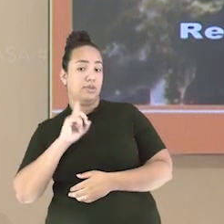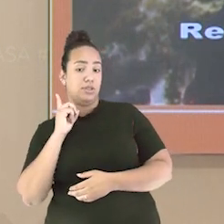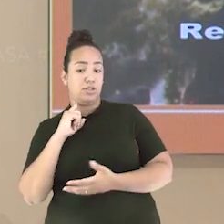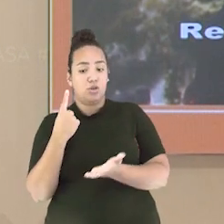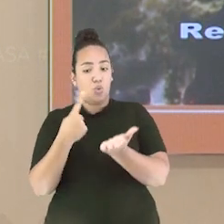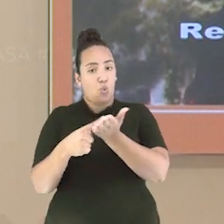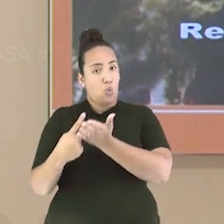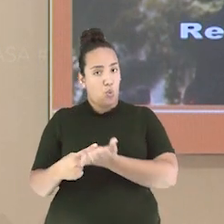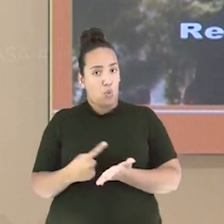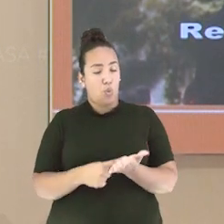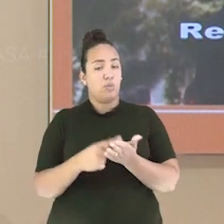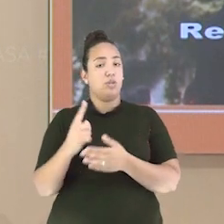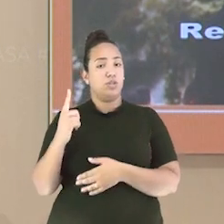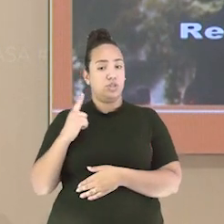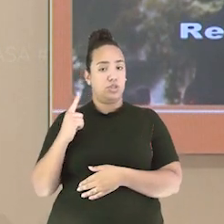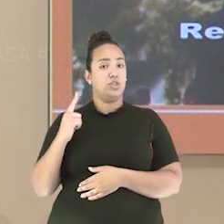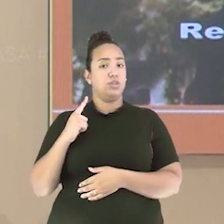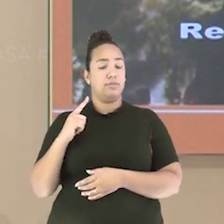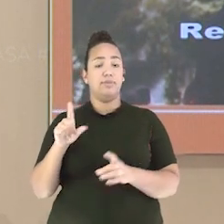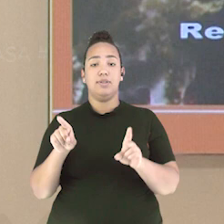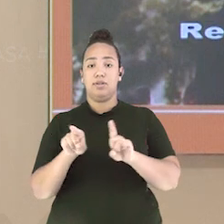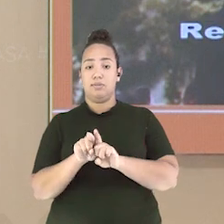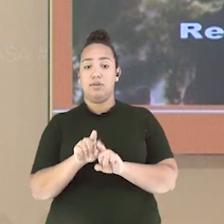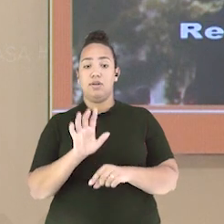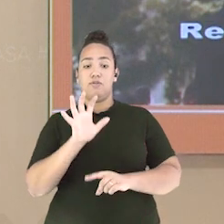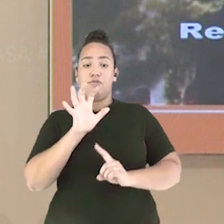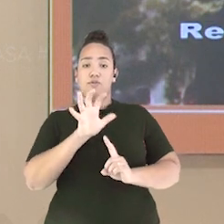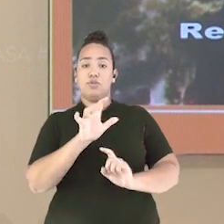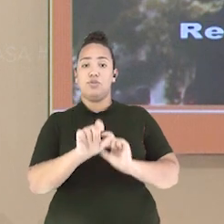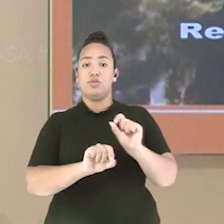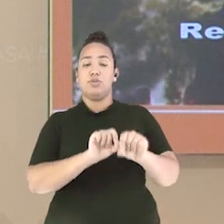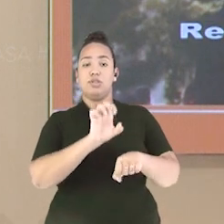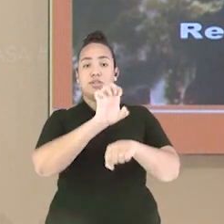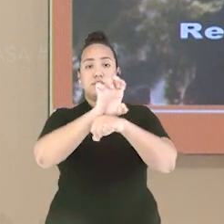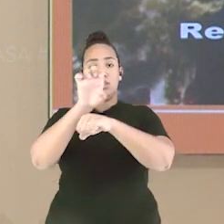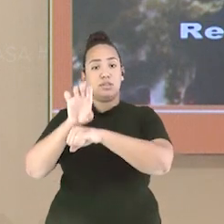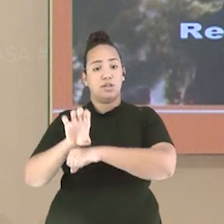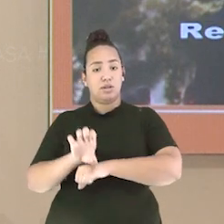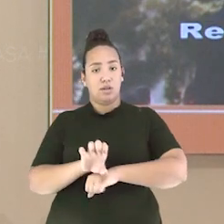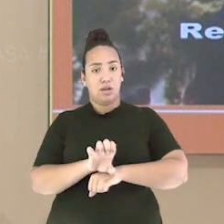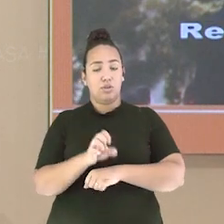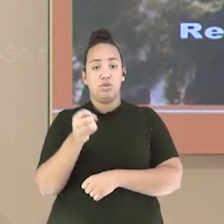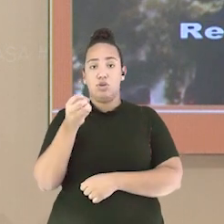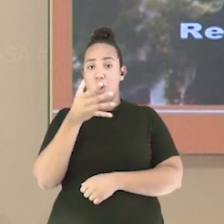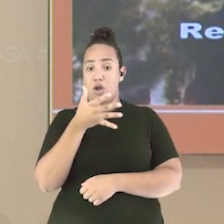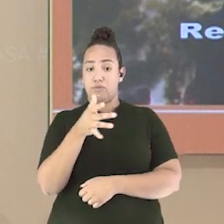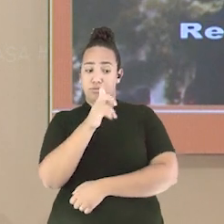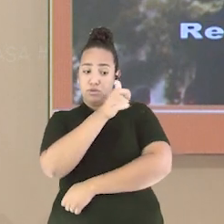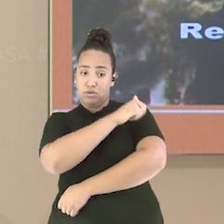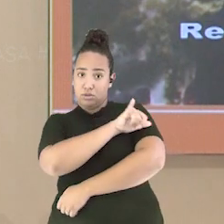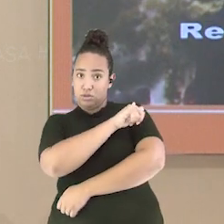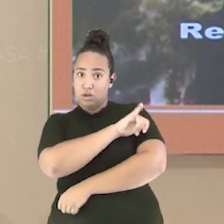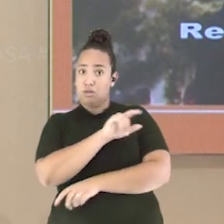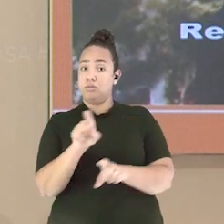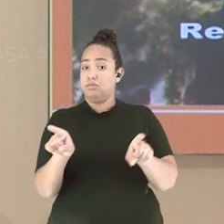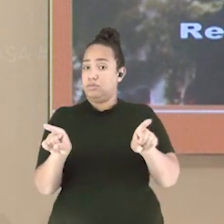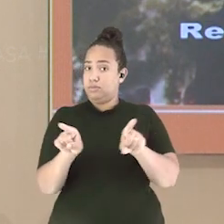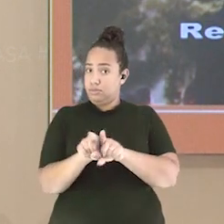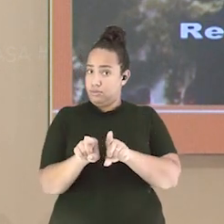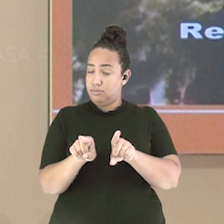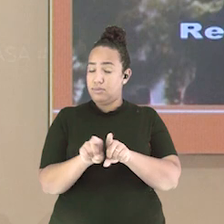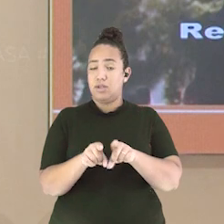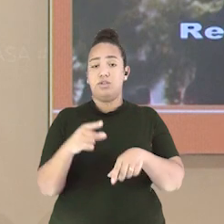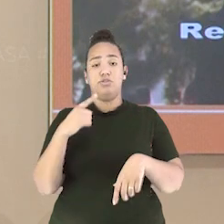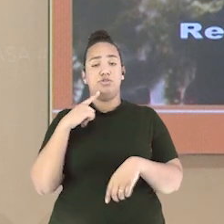poder. E vimos também que esse acordo beneficiou economicamente ambos os estados. Rio de Janeiro não fica de fora dessa